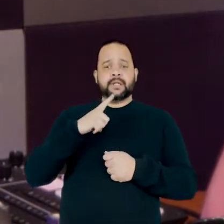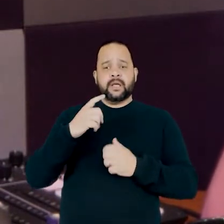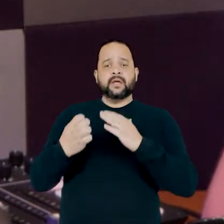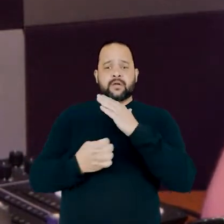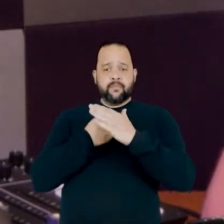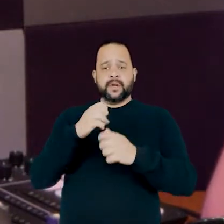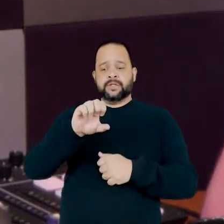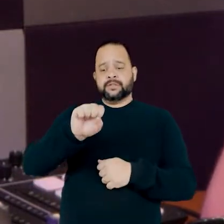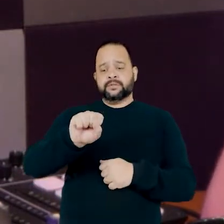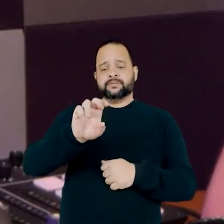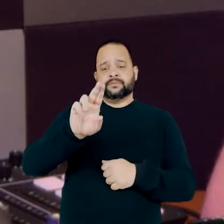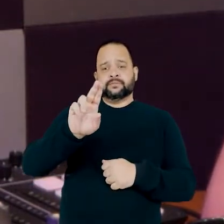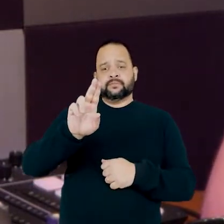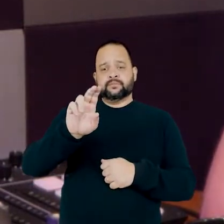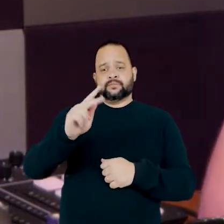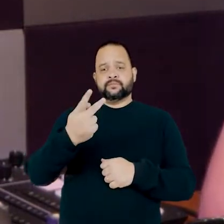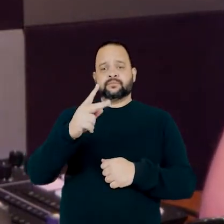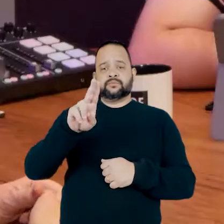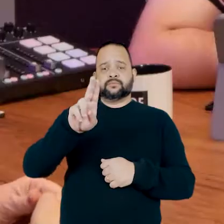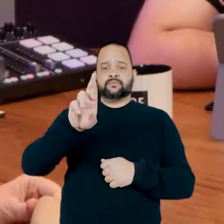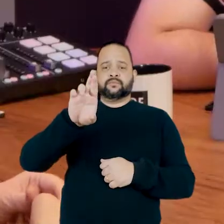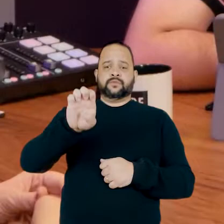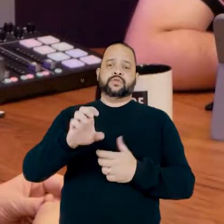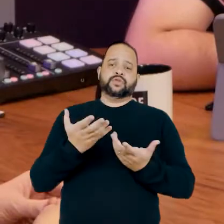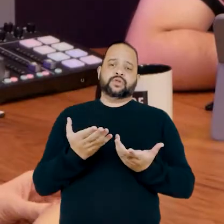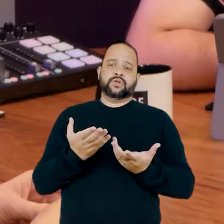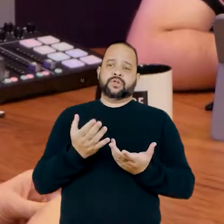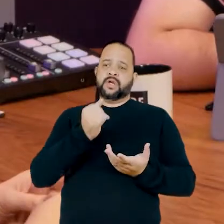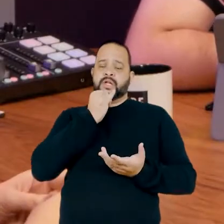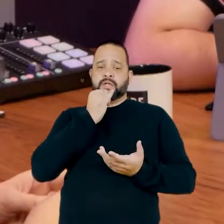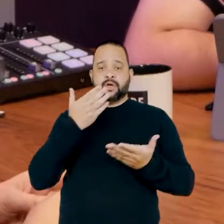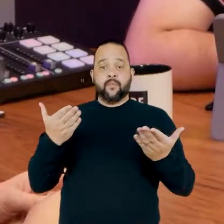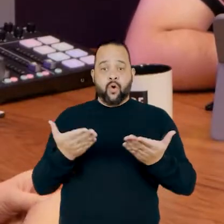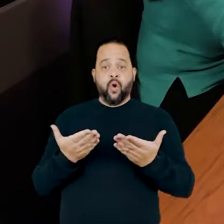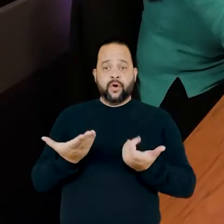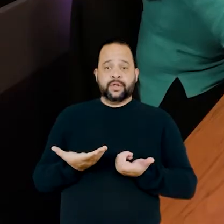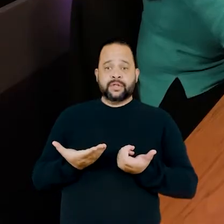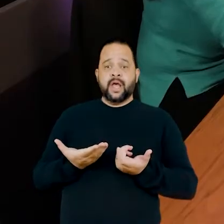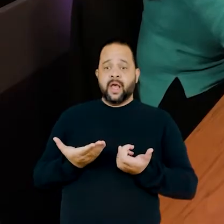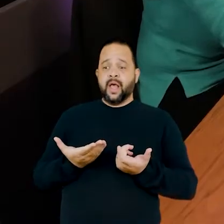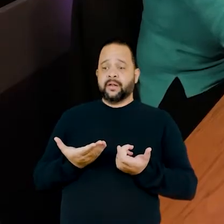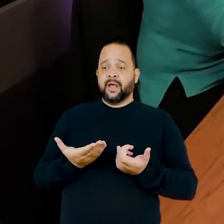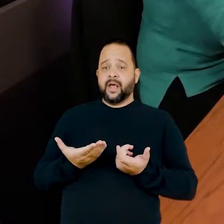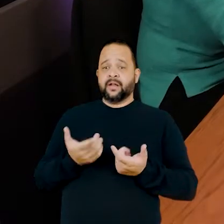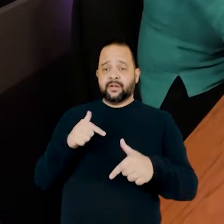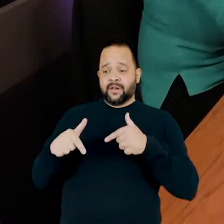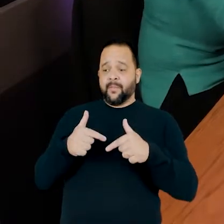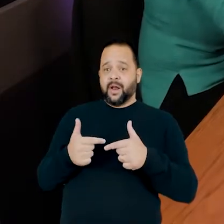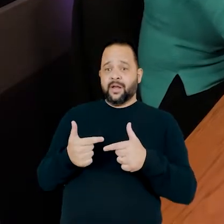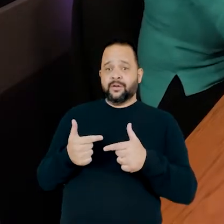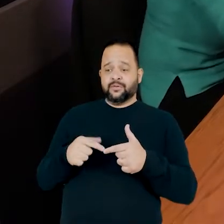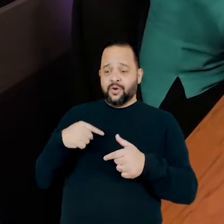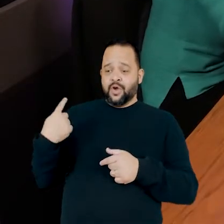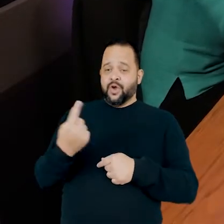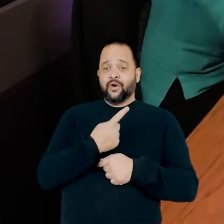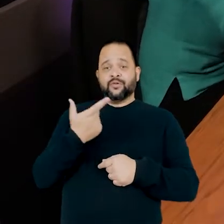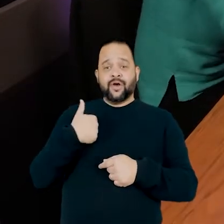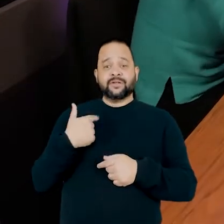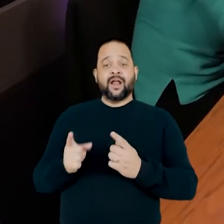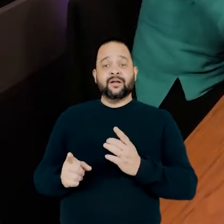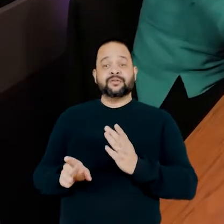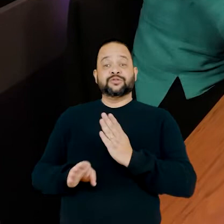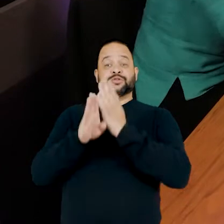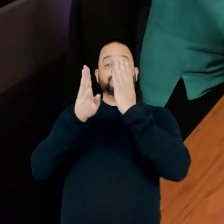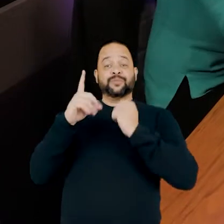atingir esse público? Porque hoje, sei lá, por exemplo, a Laura descobriu que existe a Shureu... Aqui. Porque está aqui trabalhando com a gente. Mesmo usando. Agora,